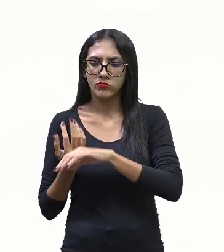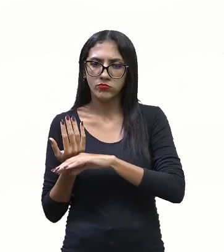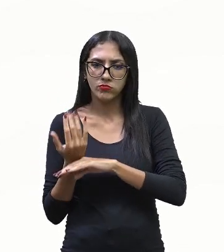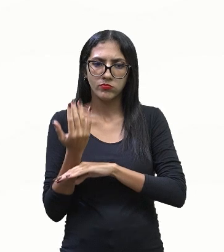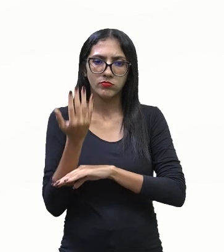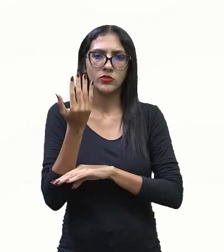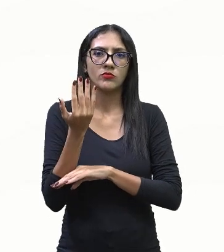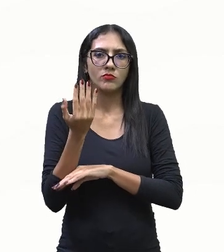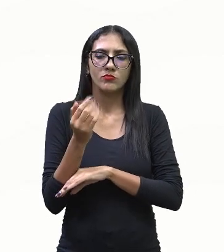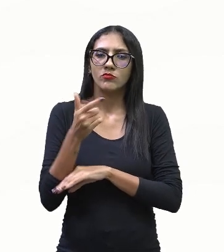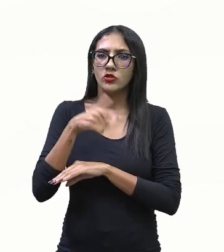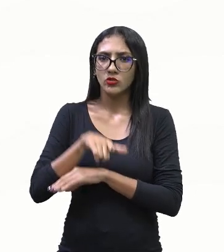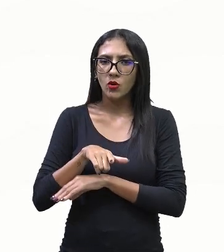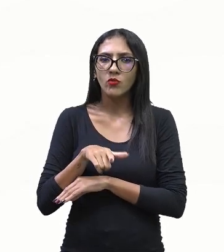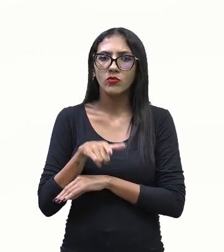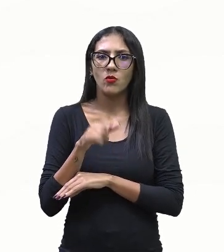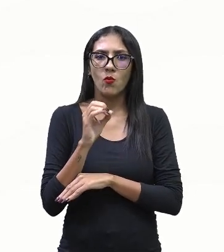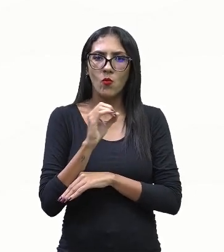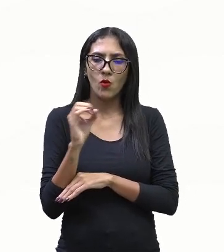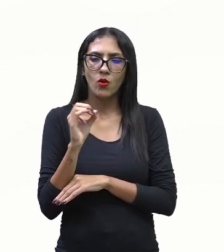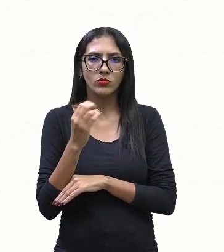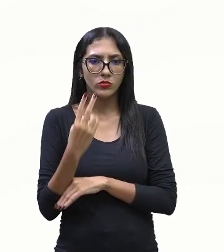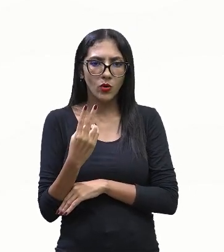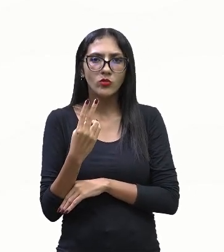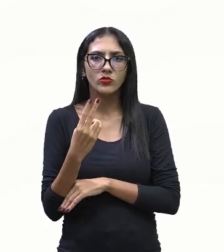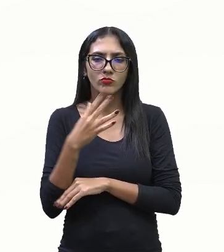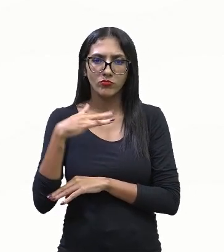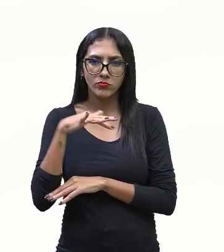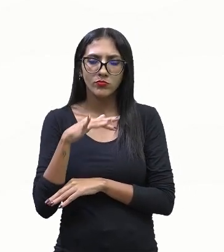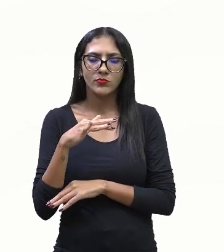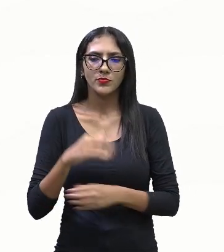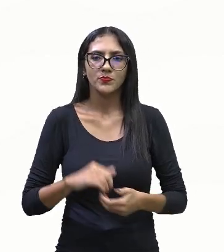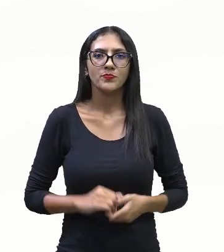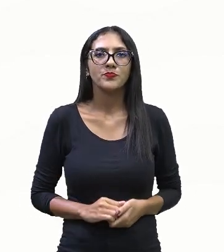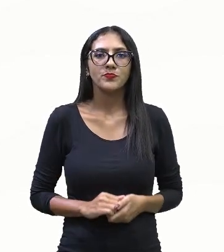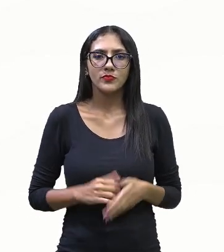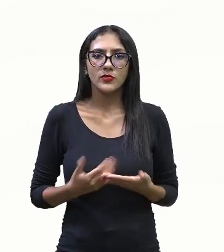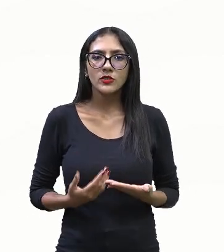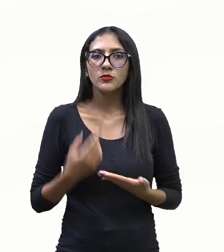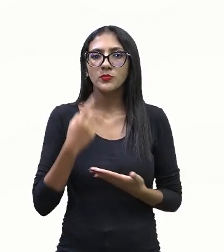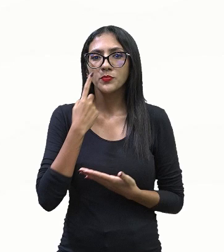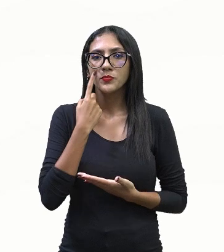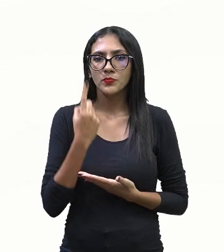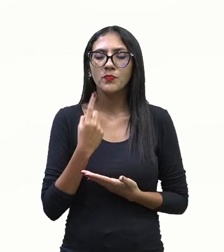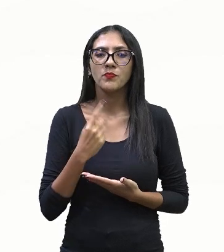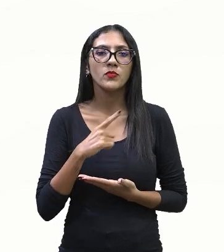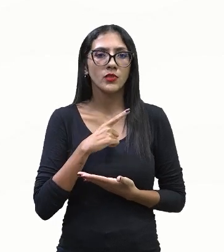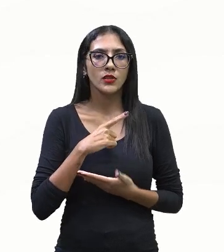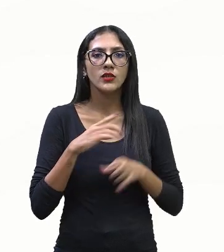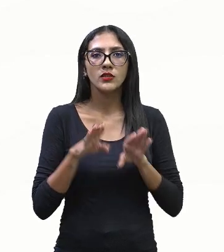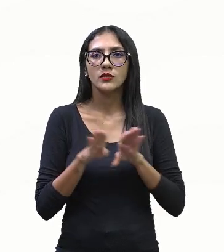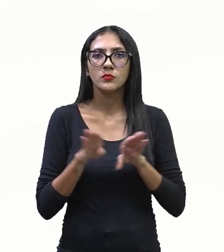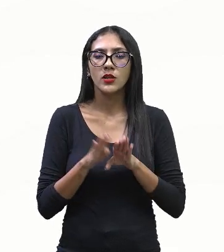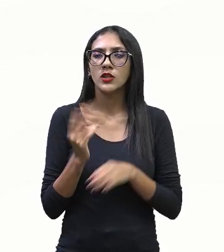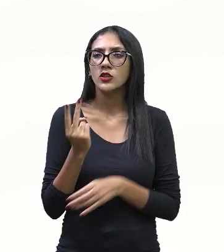devolve esse oxigênio para o ambiente, devolve carbono também, tá? Então, a gente tem esses dois elementos